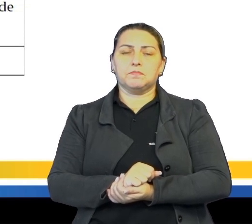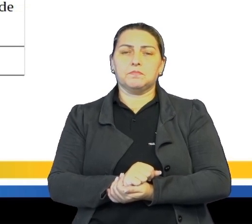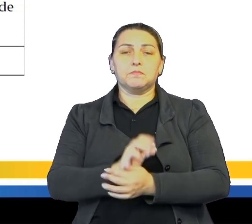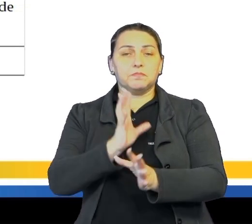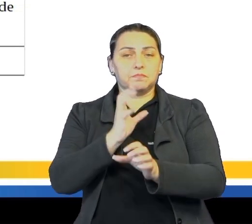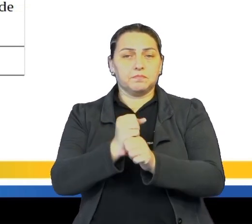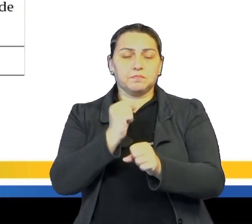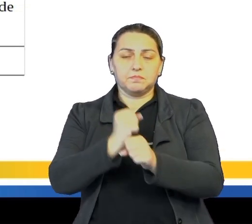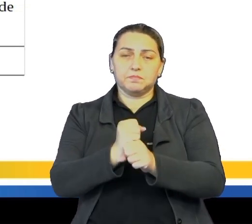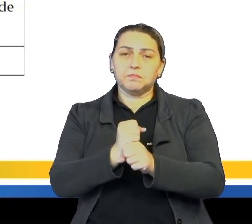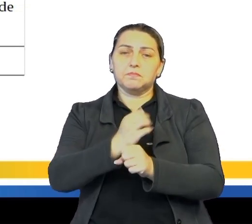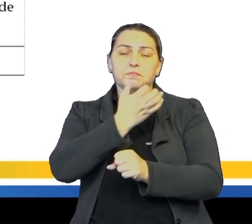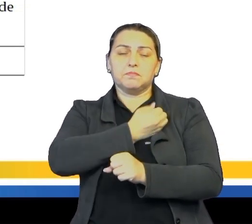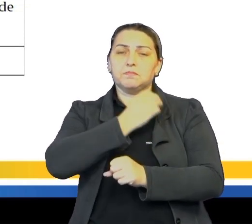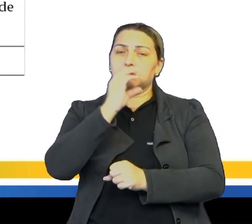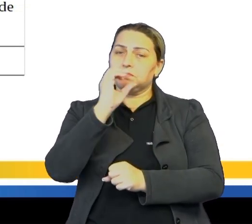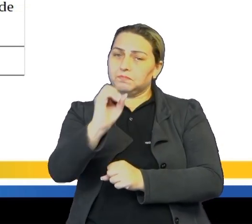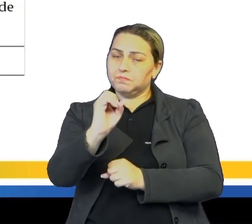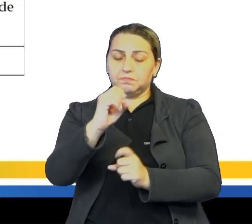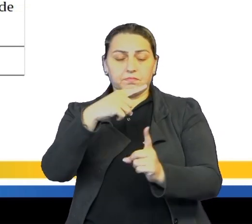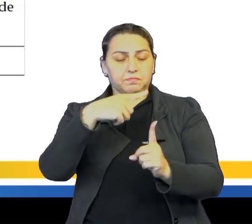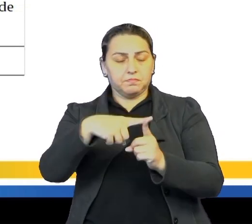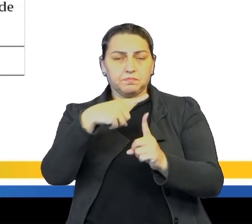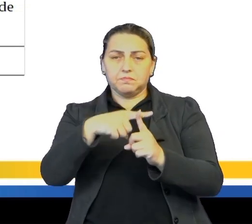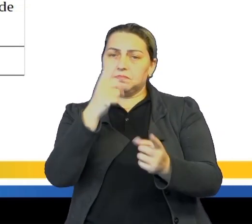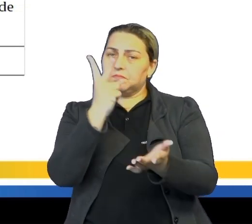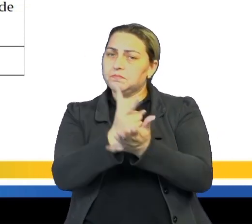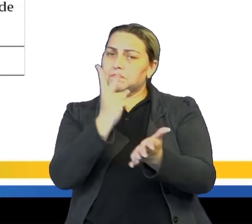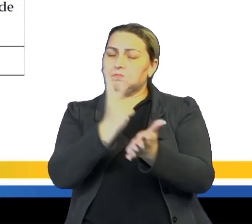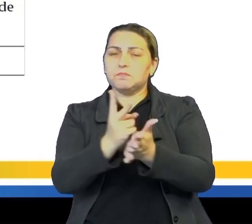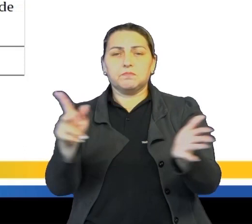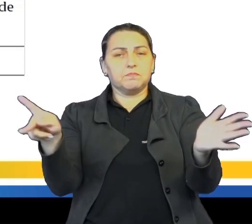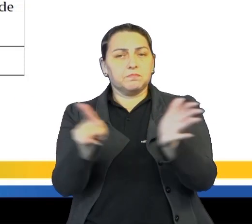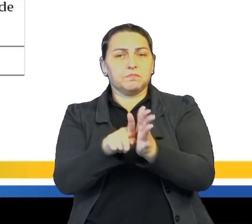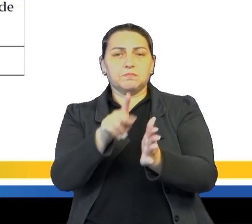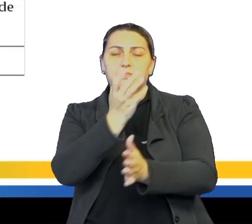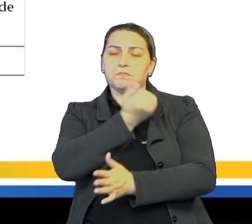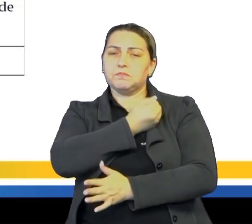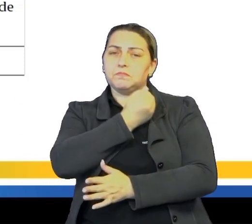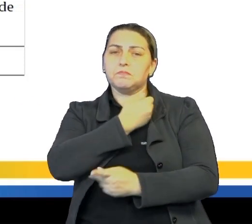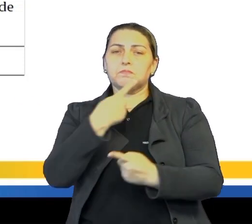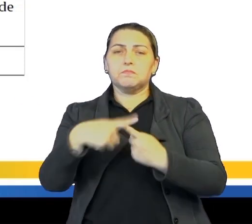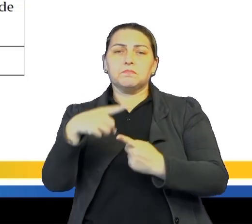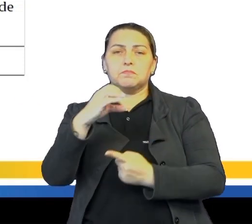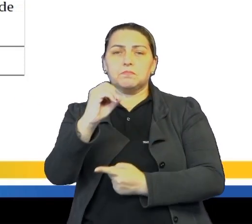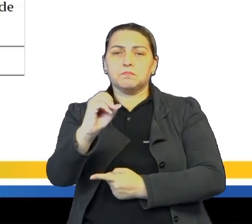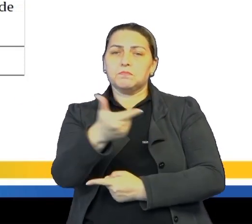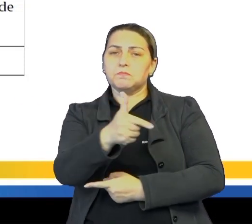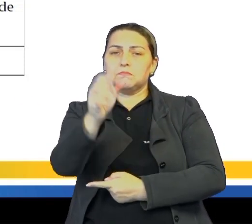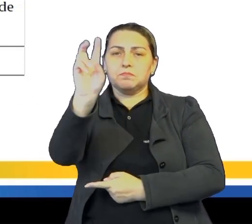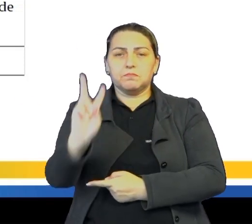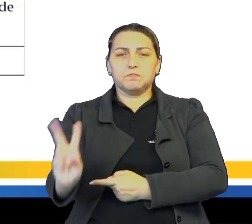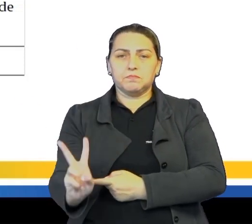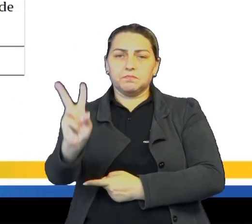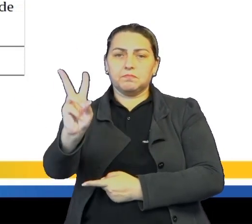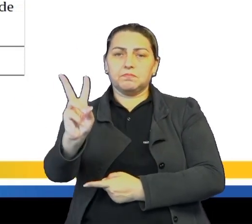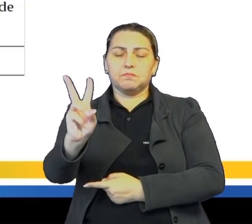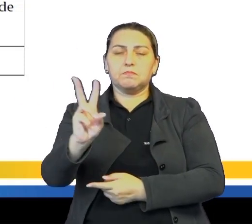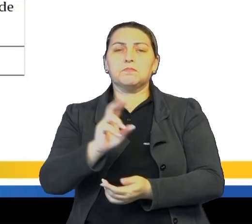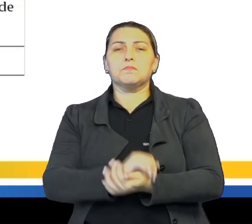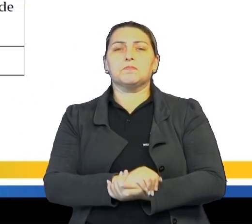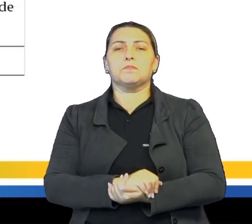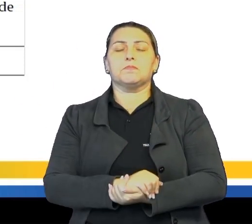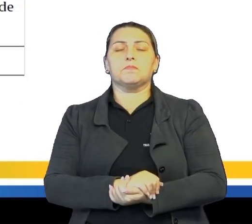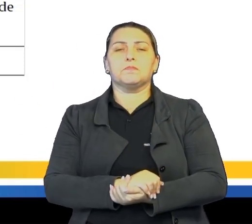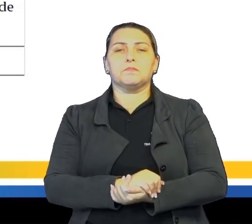algarismo somado com zero somado com o zero preste bem atenção O resultado é o próprio algarismo então 0